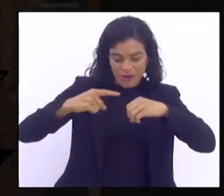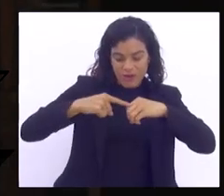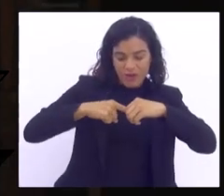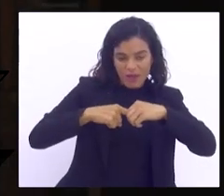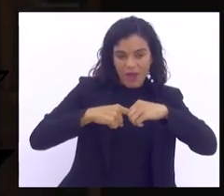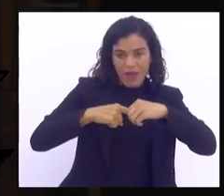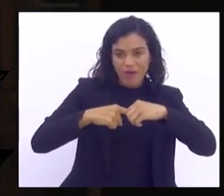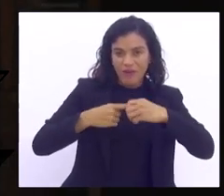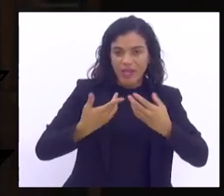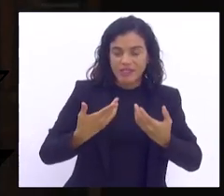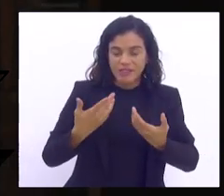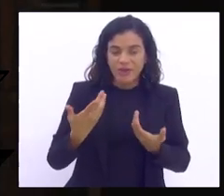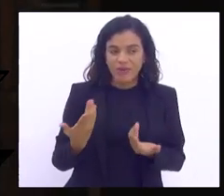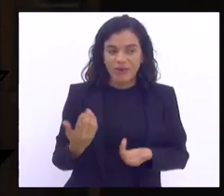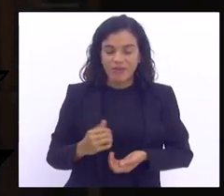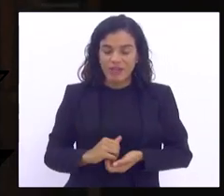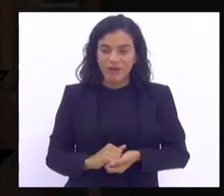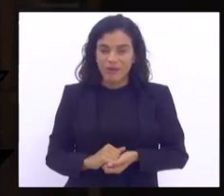uma nova vida,